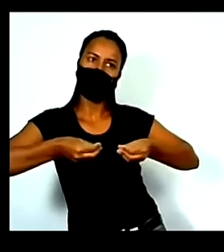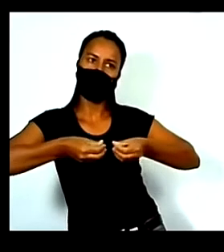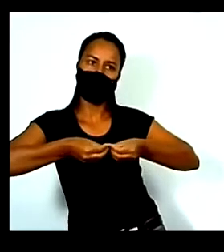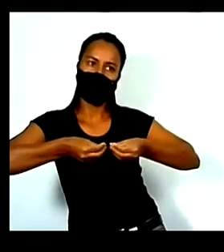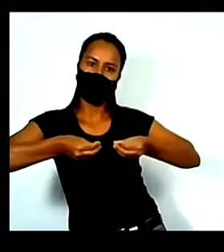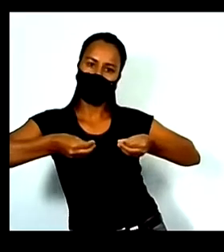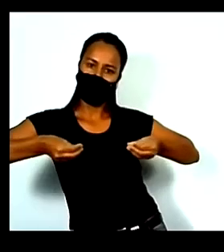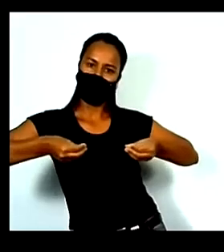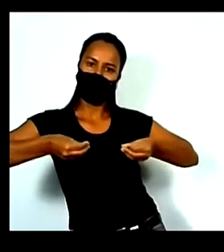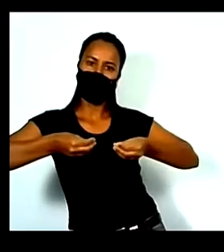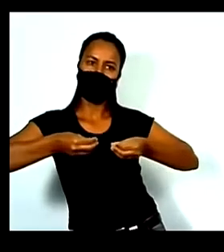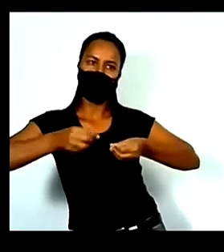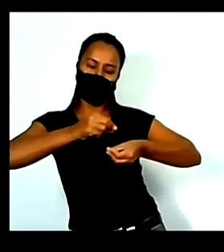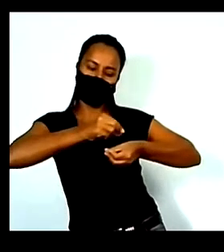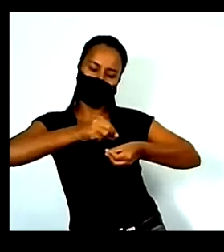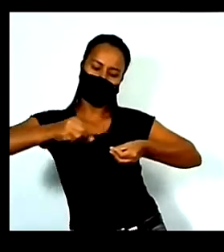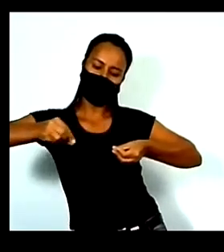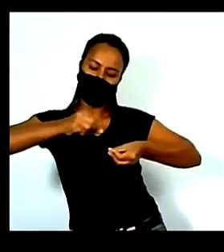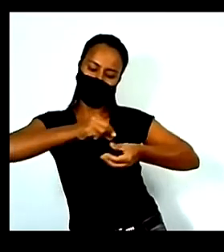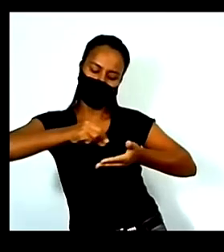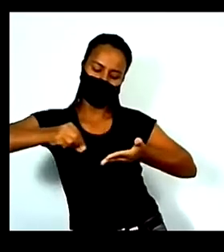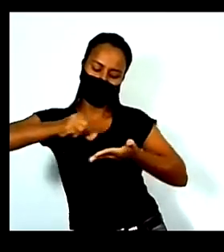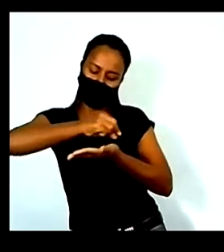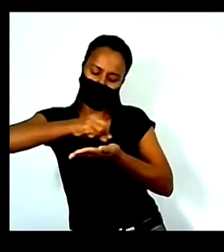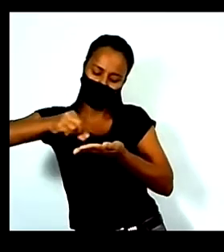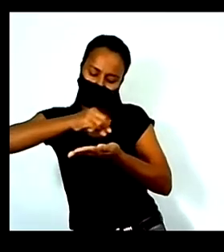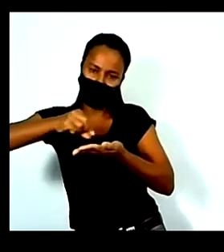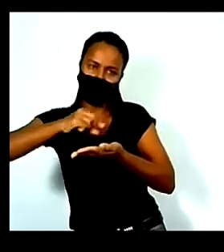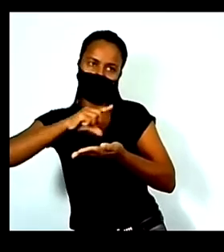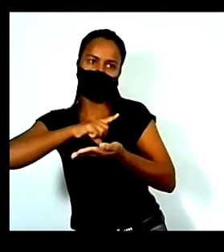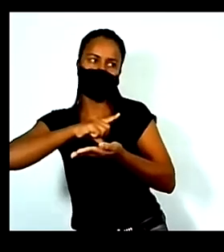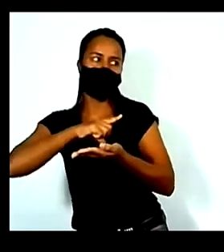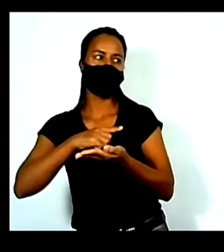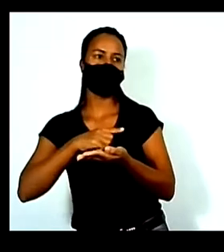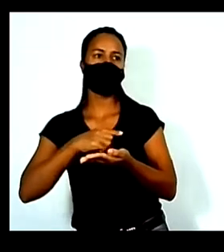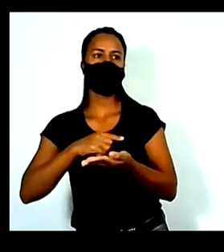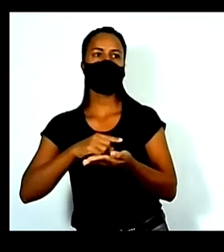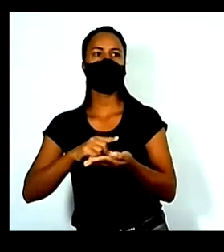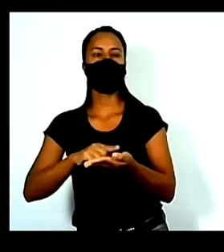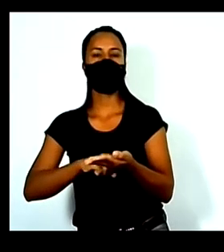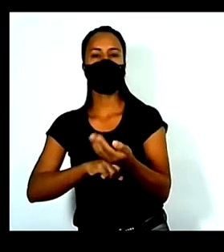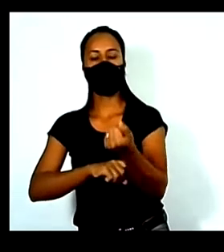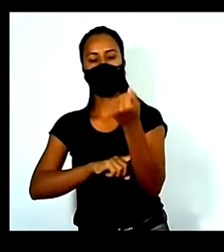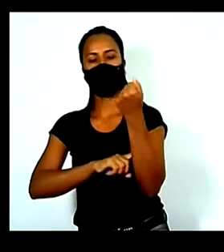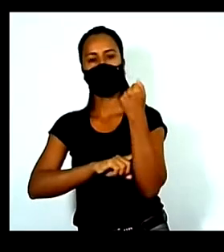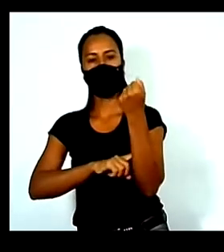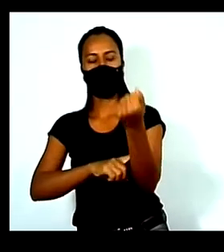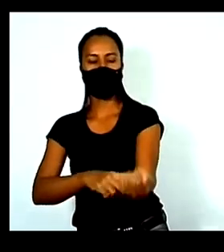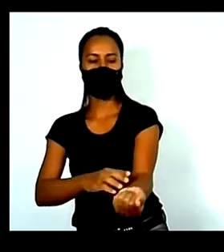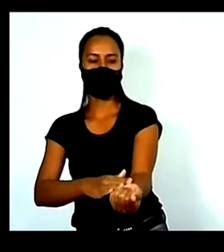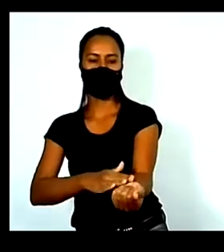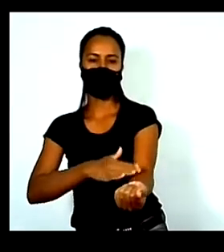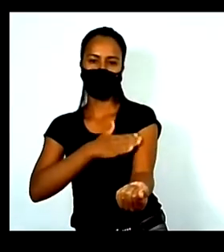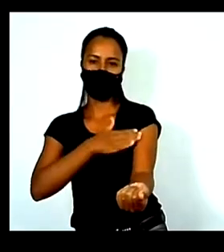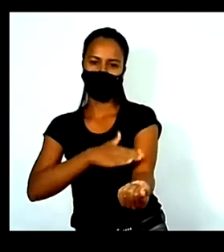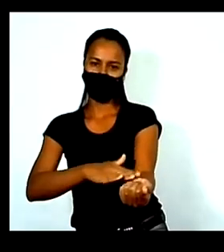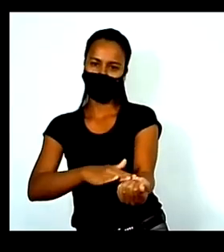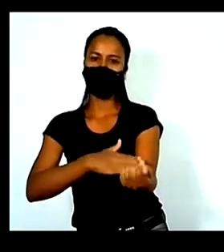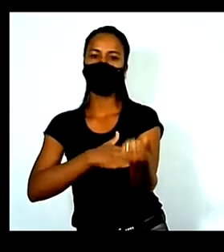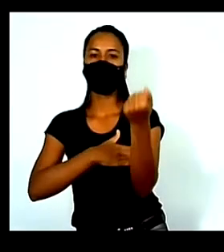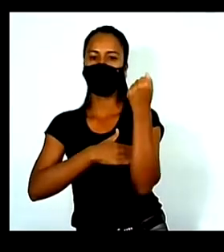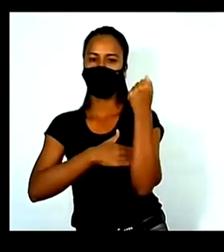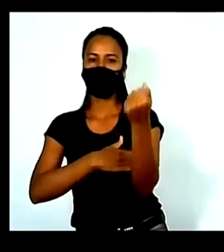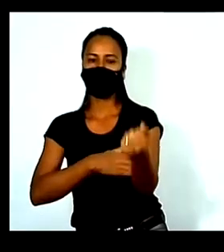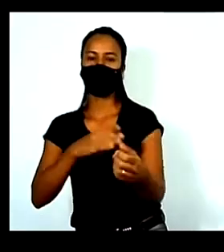estirado, de tiras. Então, ele está localizado nas nossas articulações móveis, como braços e pernas,